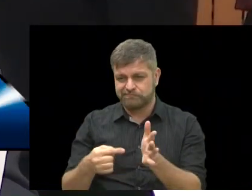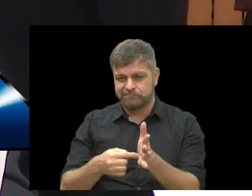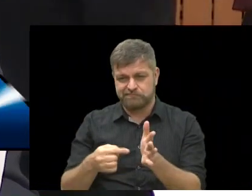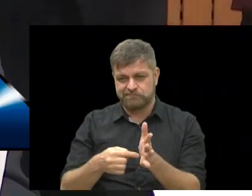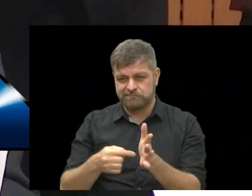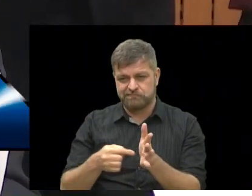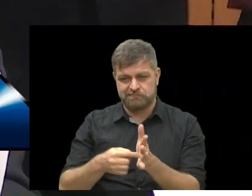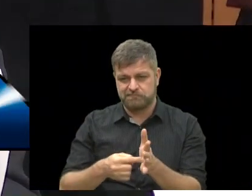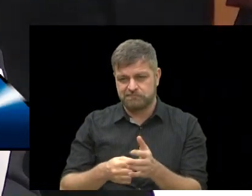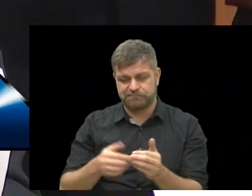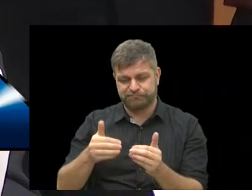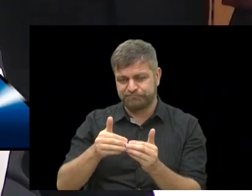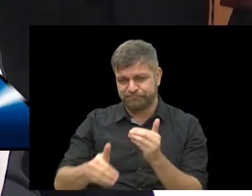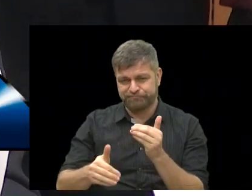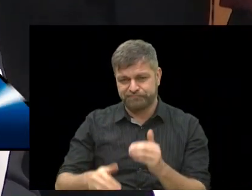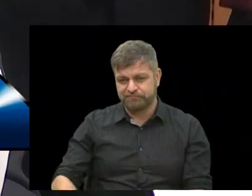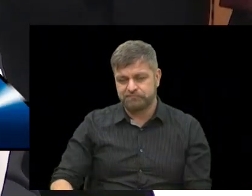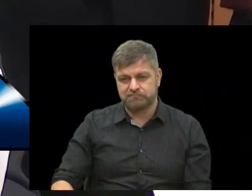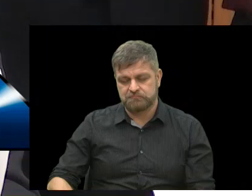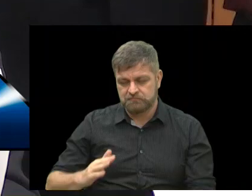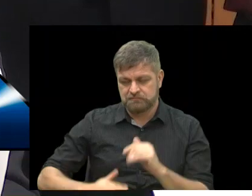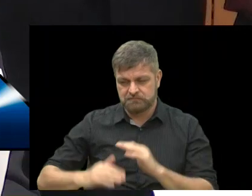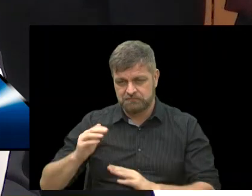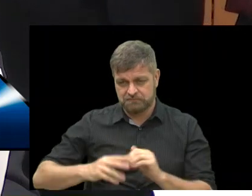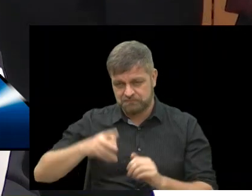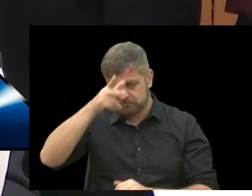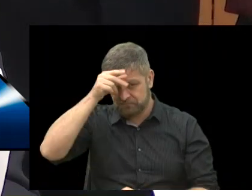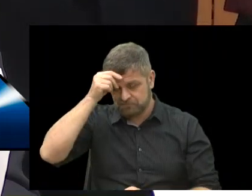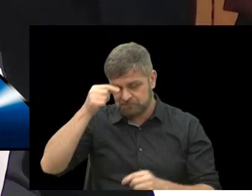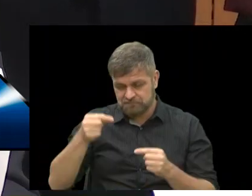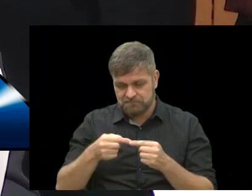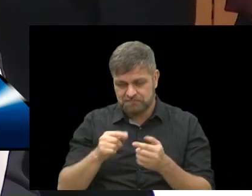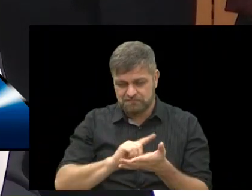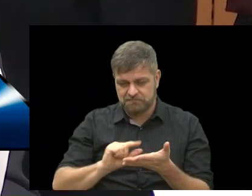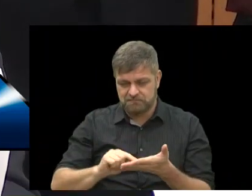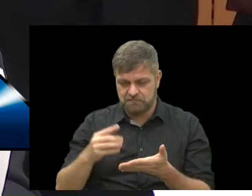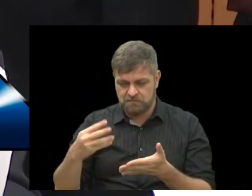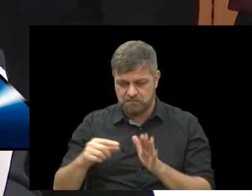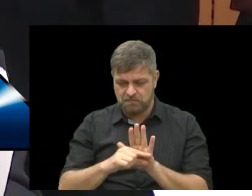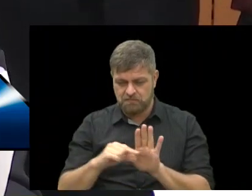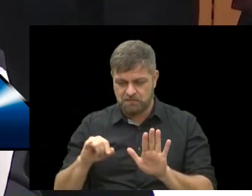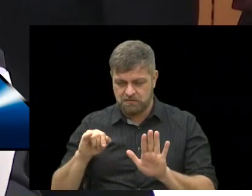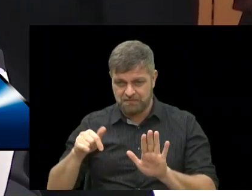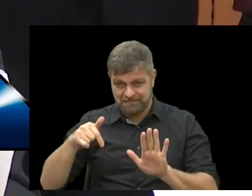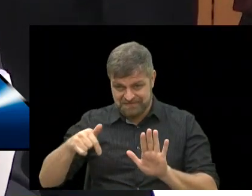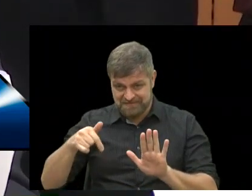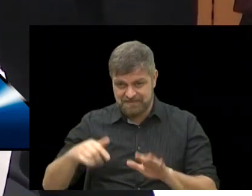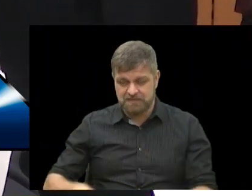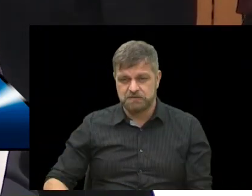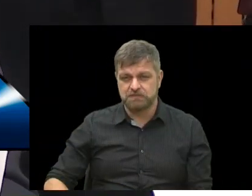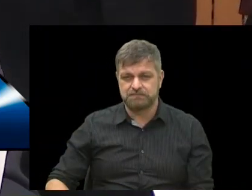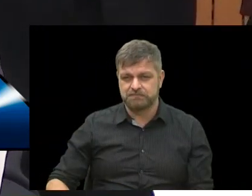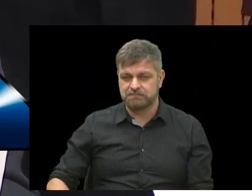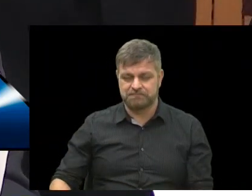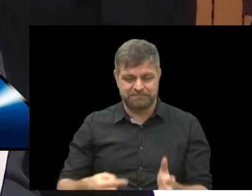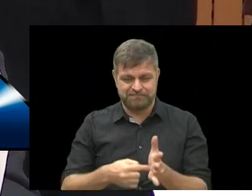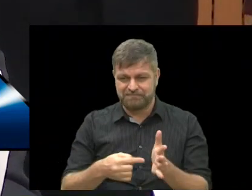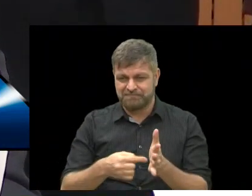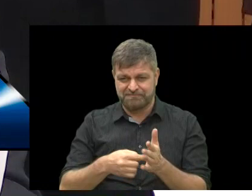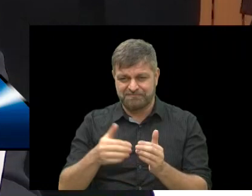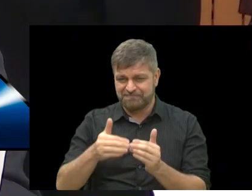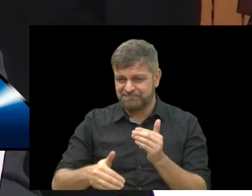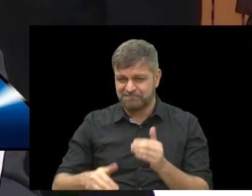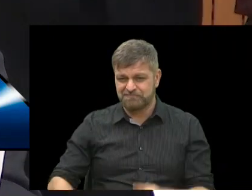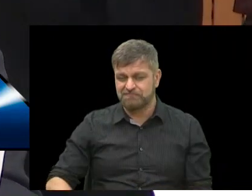relação à infração política administrativa tipificada no artigo 4º, inciso 7, pela improcedência da denúncia com